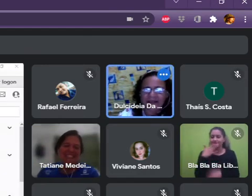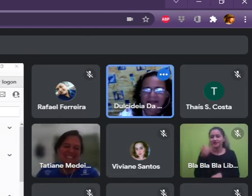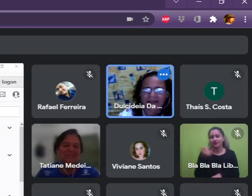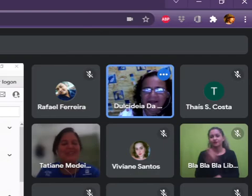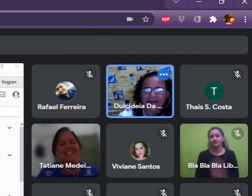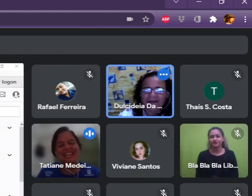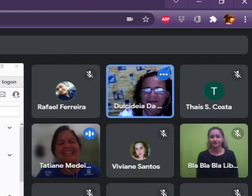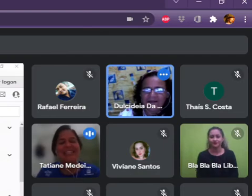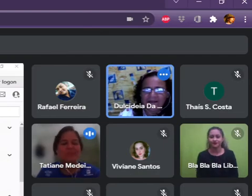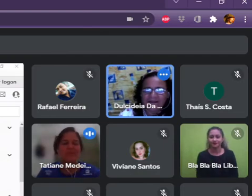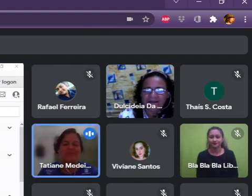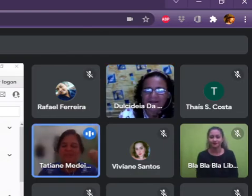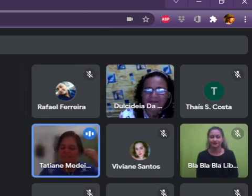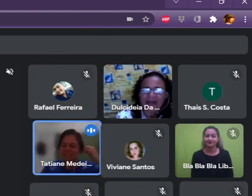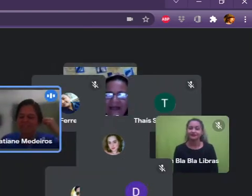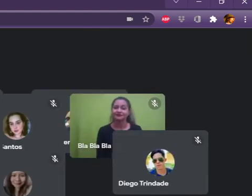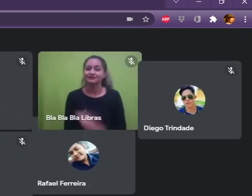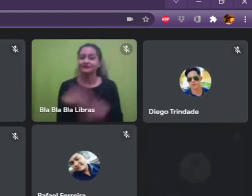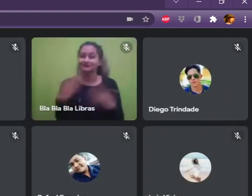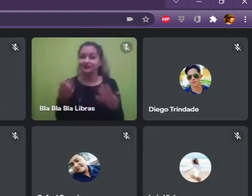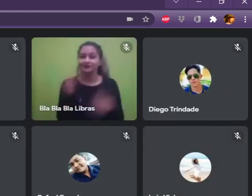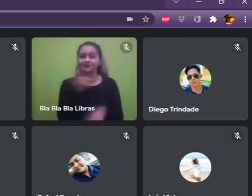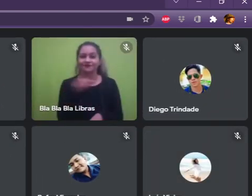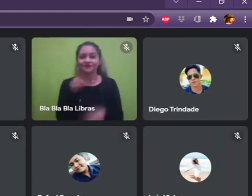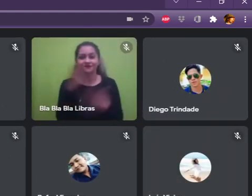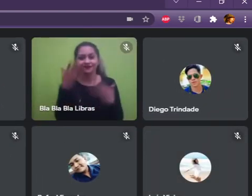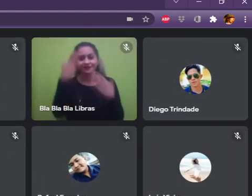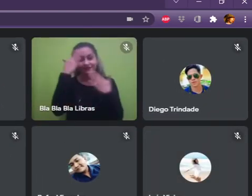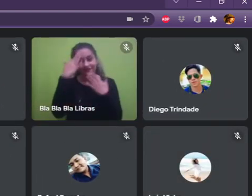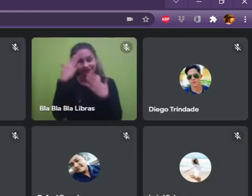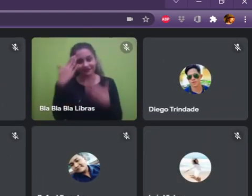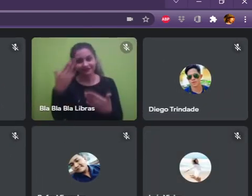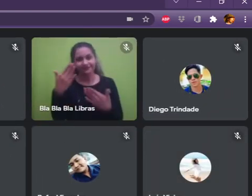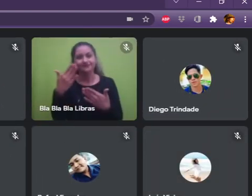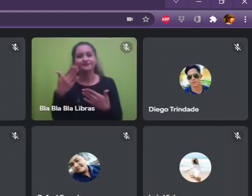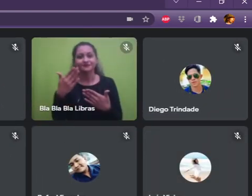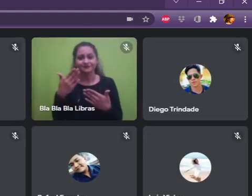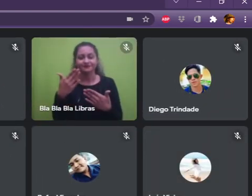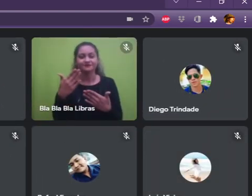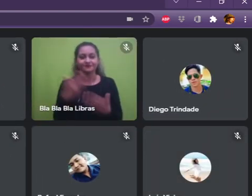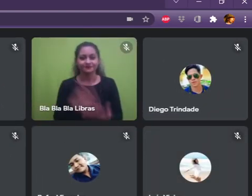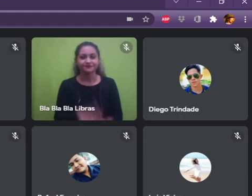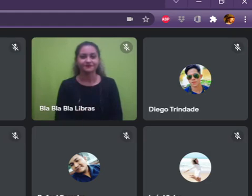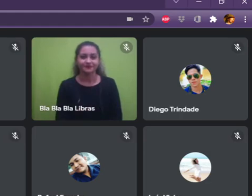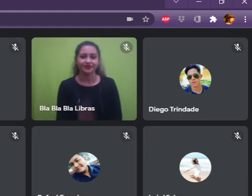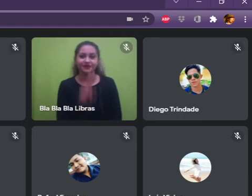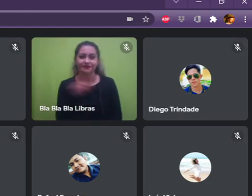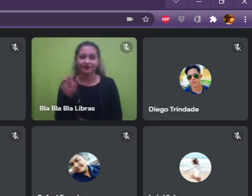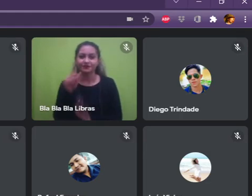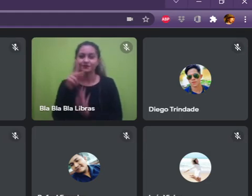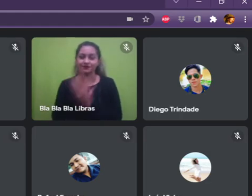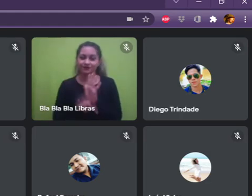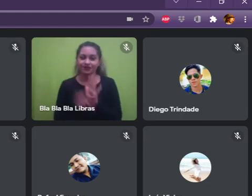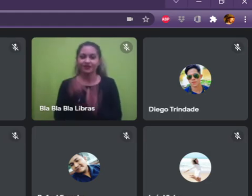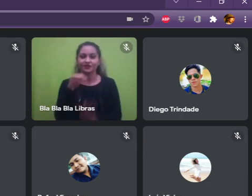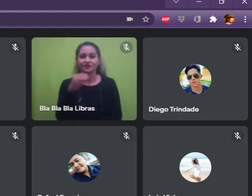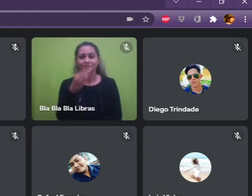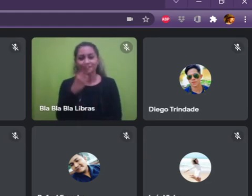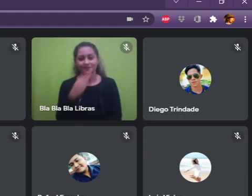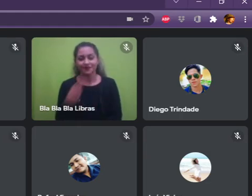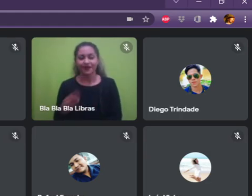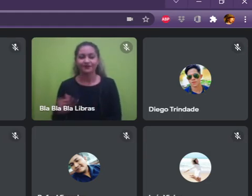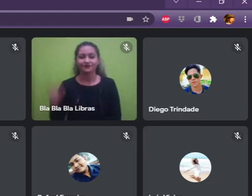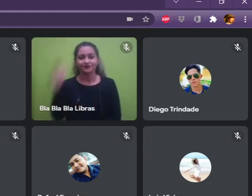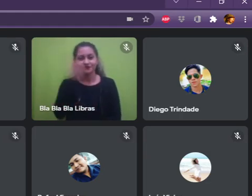coisa. Pois é, então, professora, gostaria de agradecer aí, né, em nome do projeto Meros do Brasil,